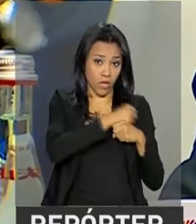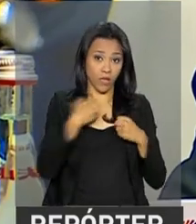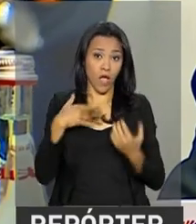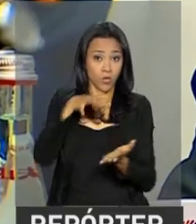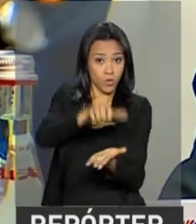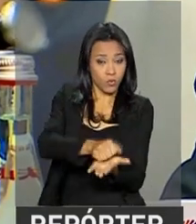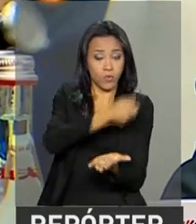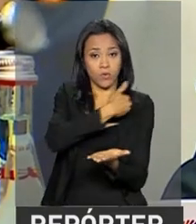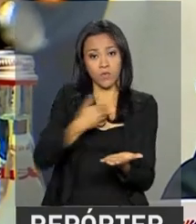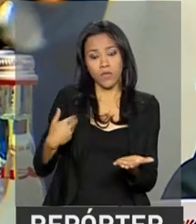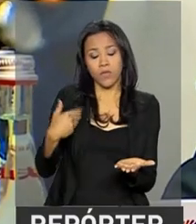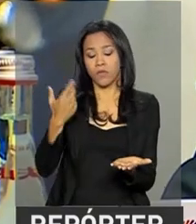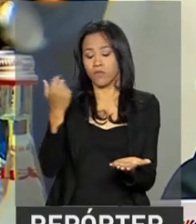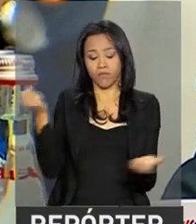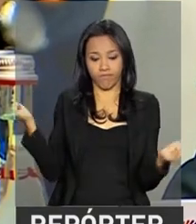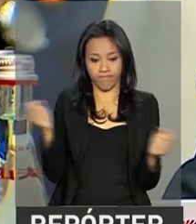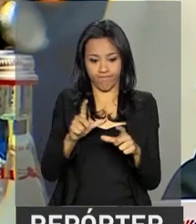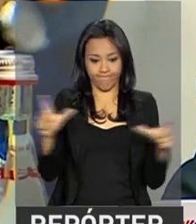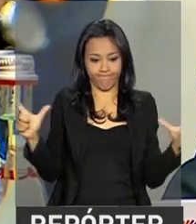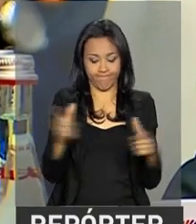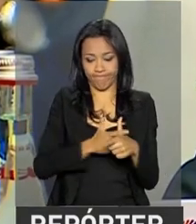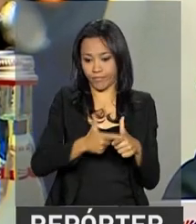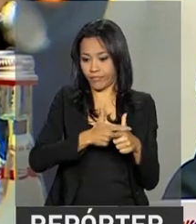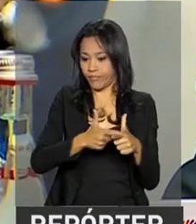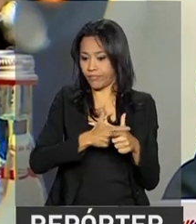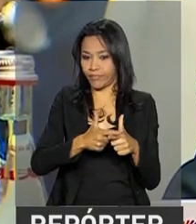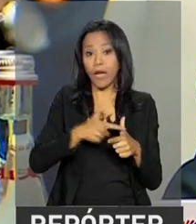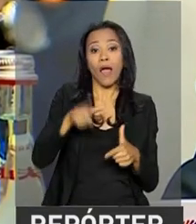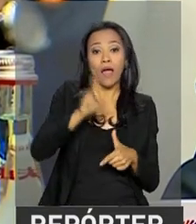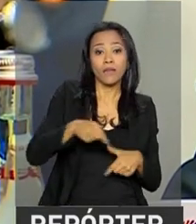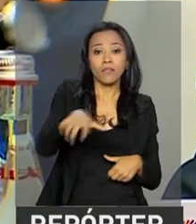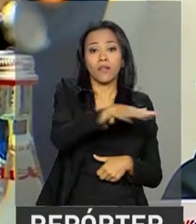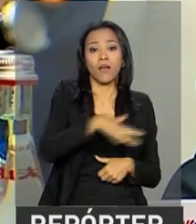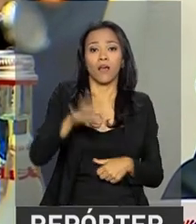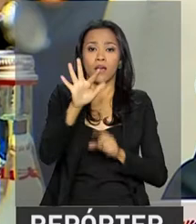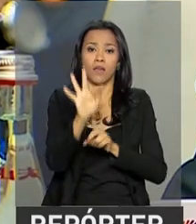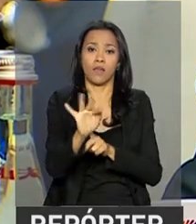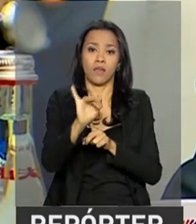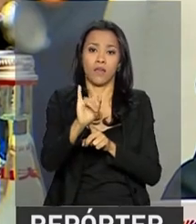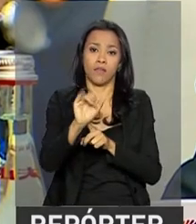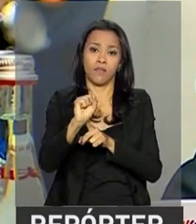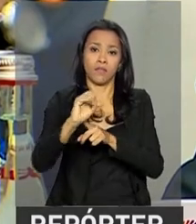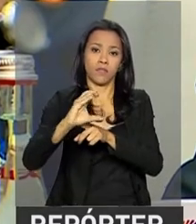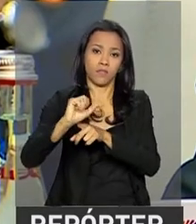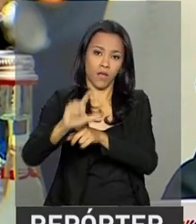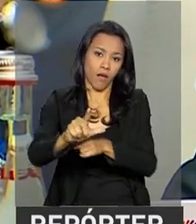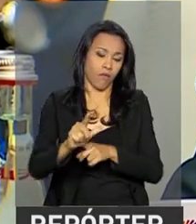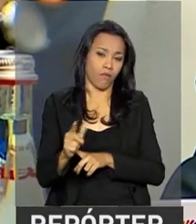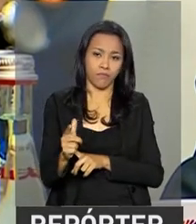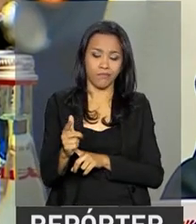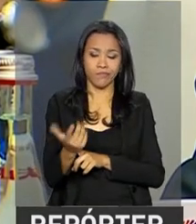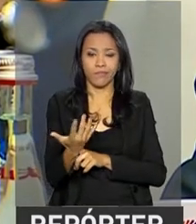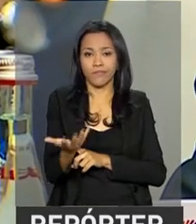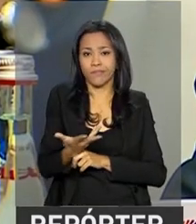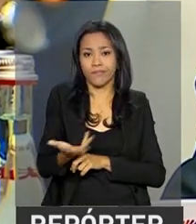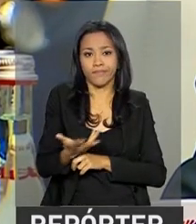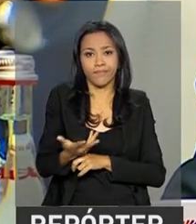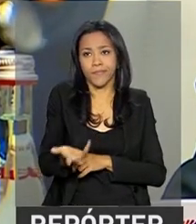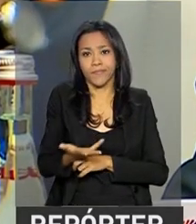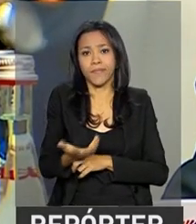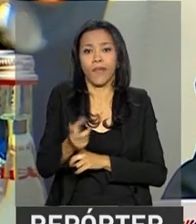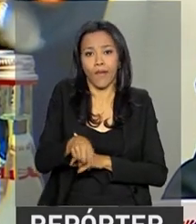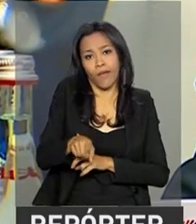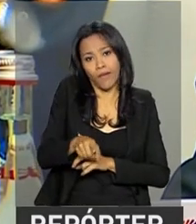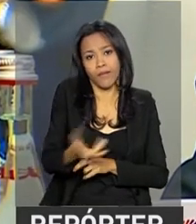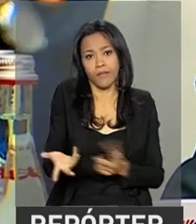que tínhamos diante de nós era de natureza fiscal. Não havia alternativa. Era necessário